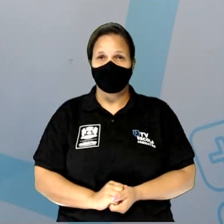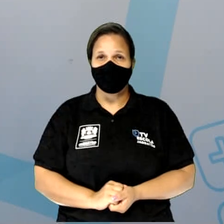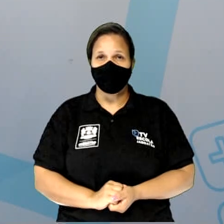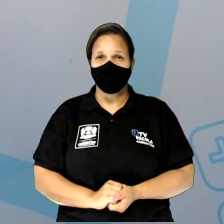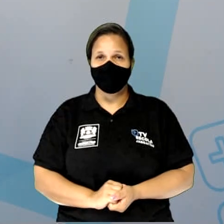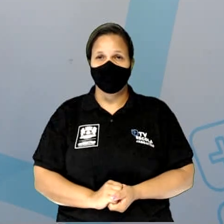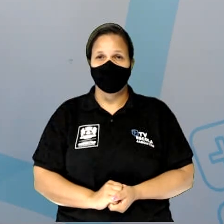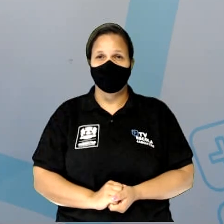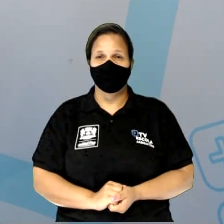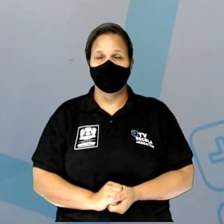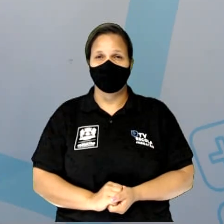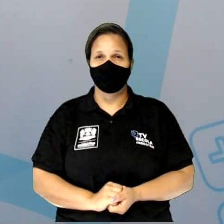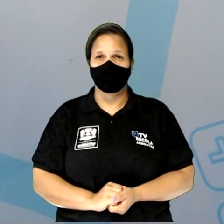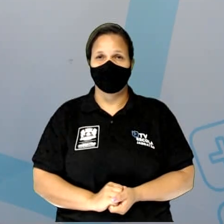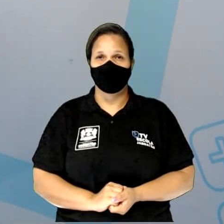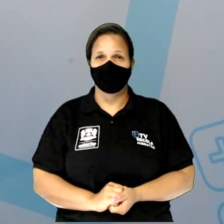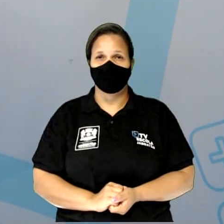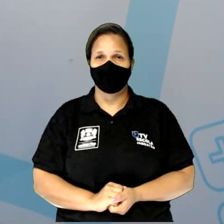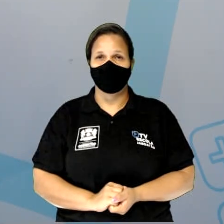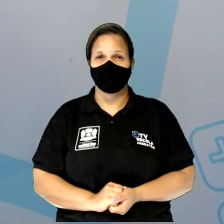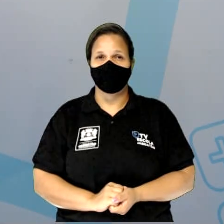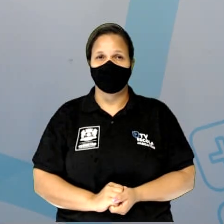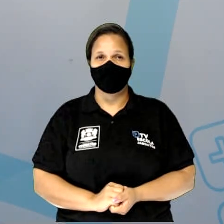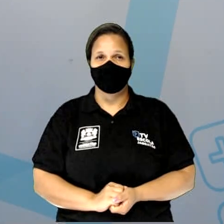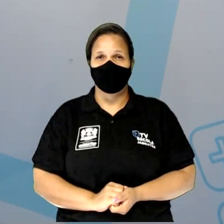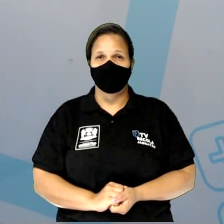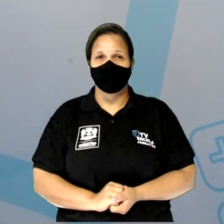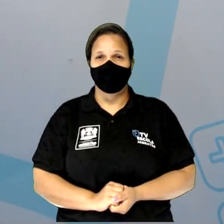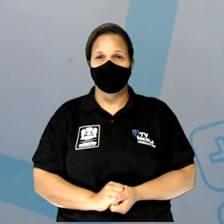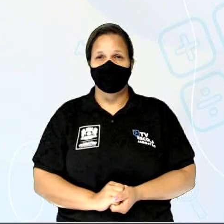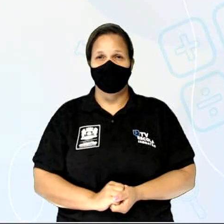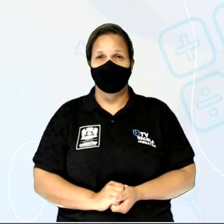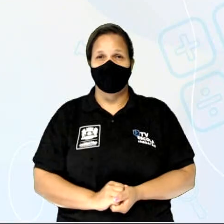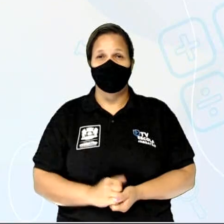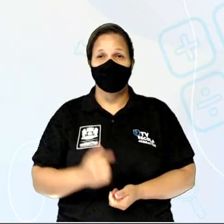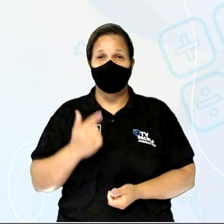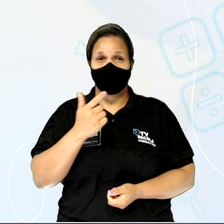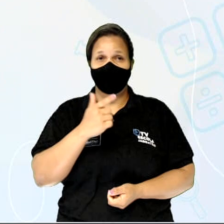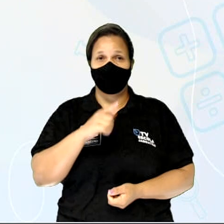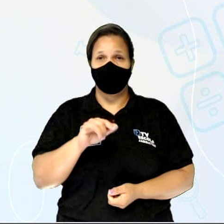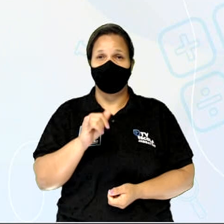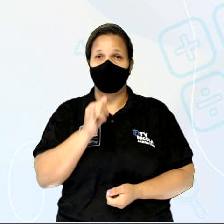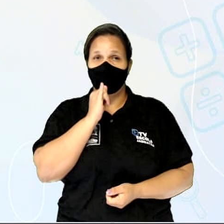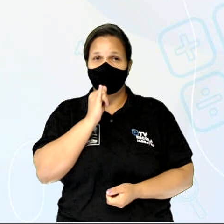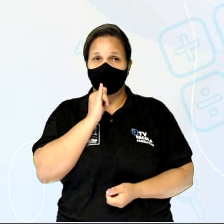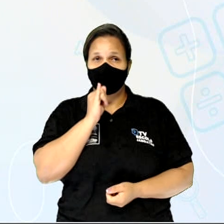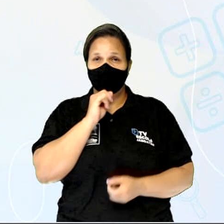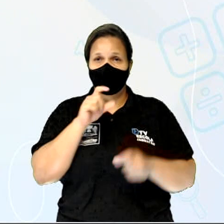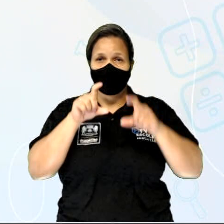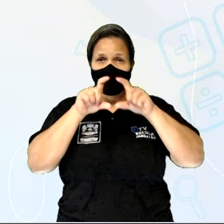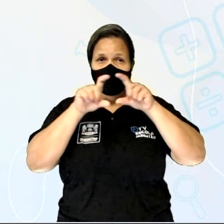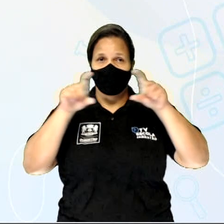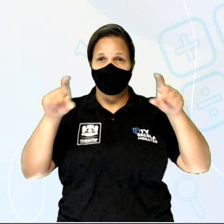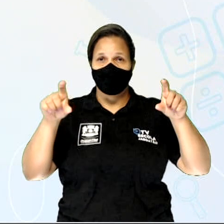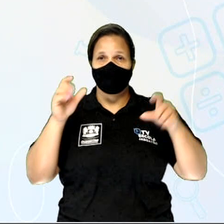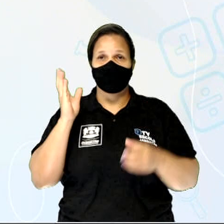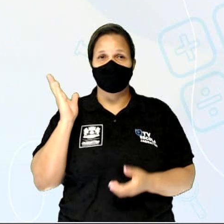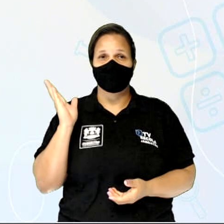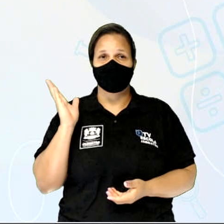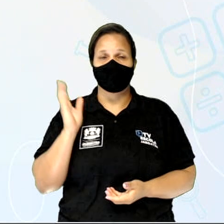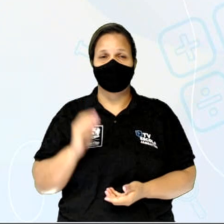presente. Tudo bem? Só uma lembrada, tá, gente? Vamos dar uma olhada no próximo exemplo. If he is upset